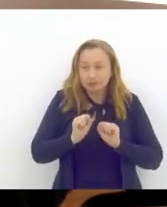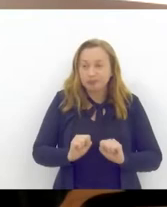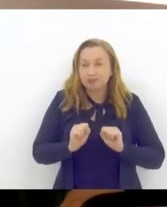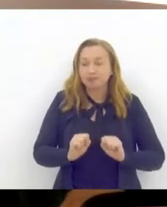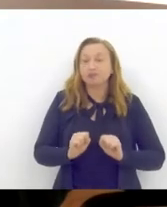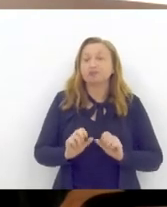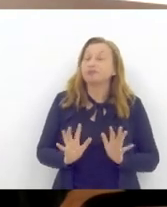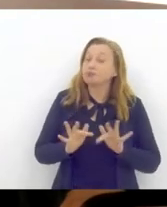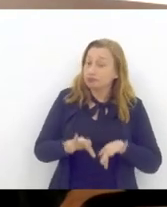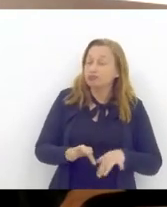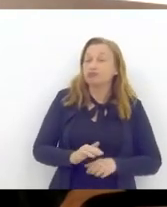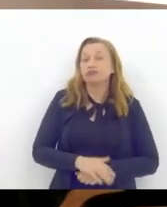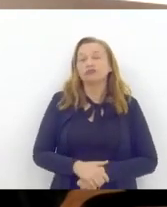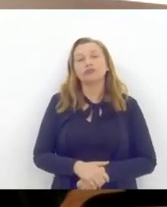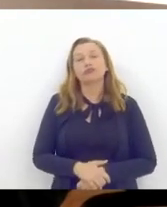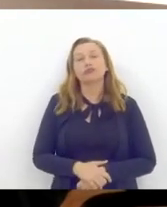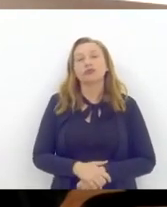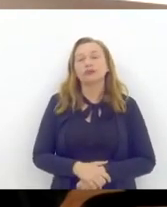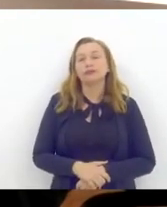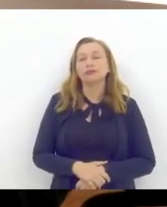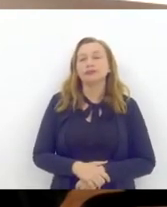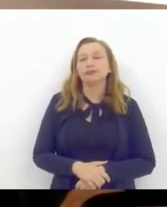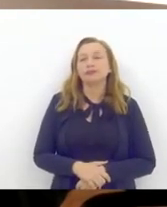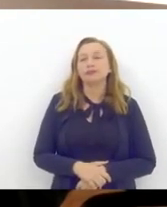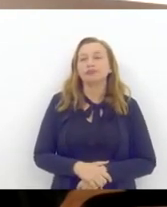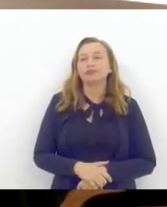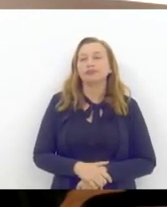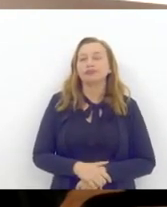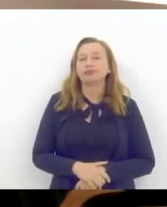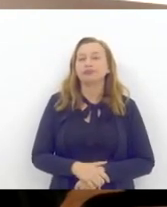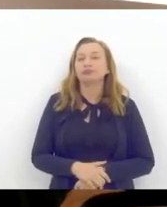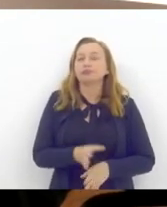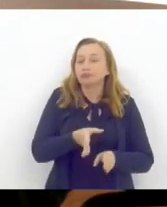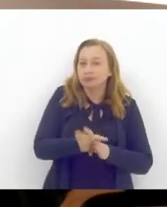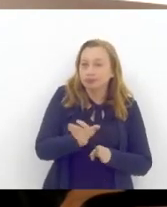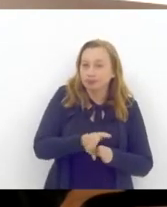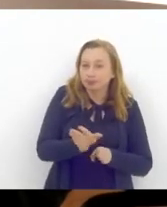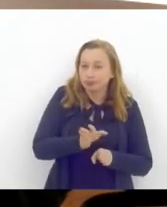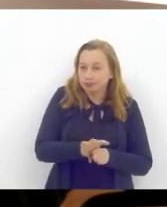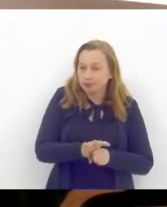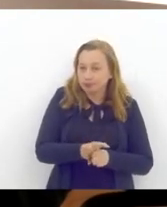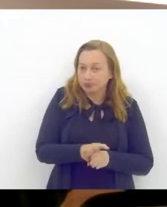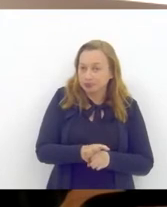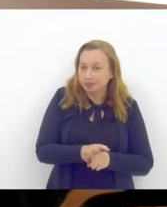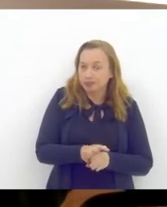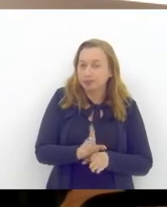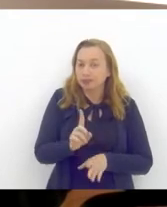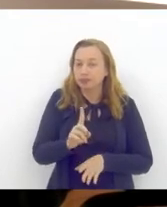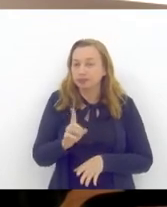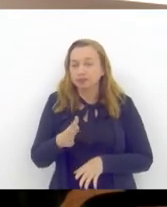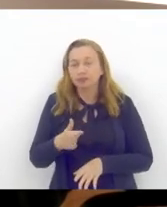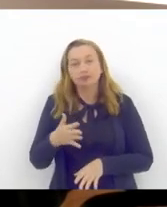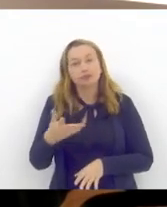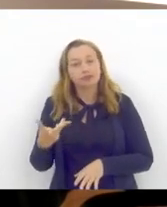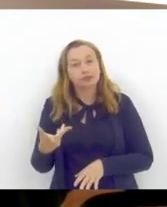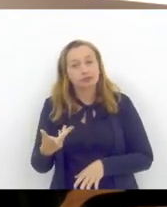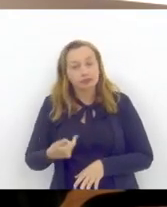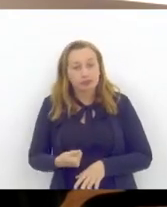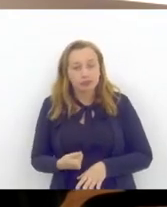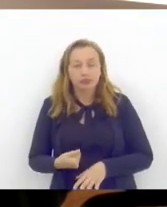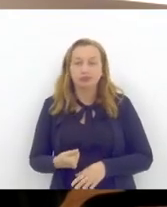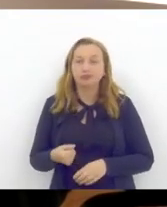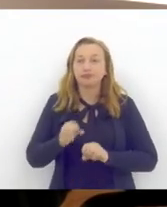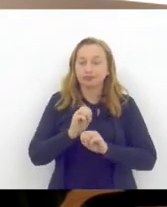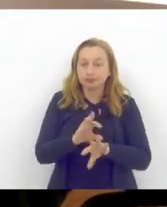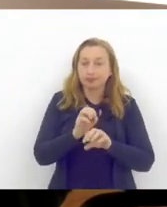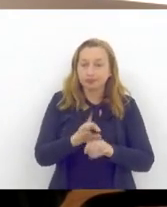no final, a concretização desses critérios pode ser orientada por fatores outros que não a melhoria efetiva da qualidade de ensino,